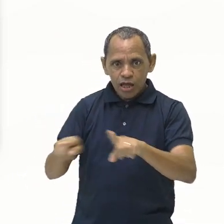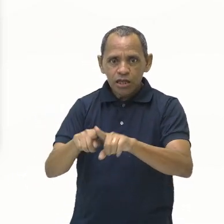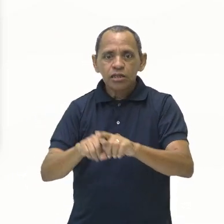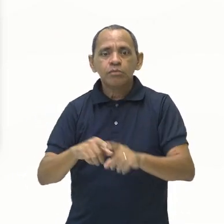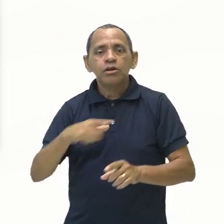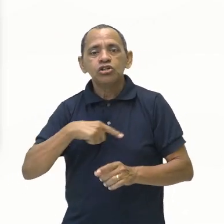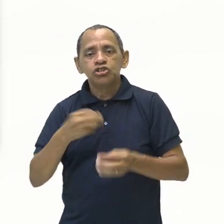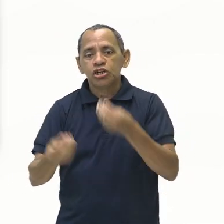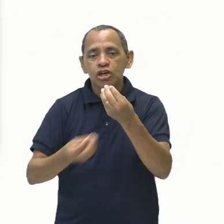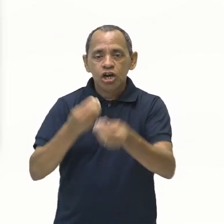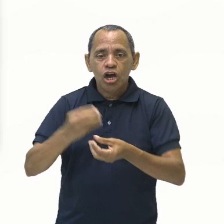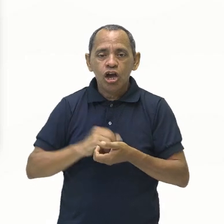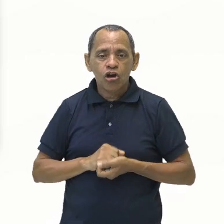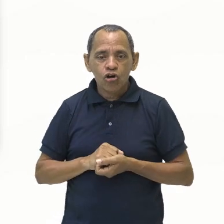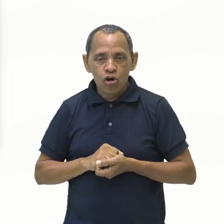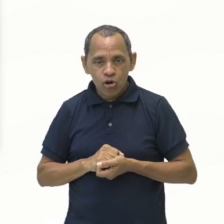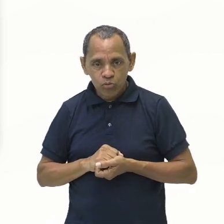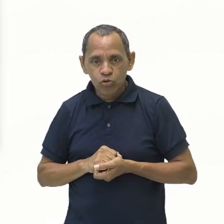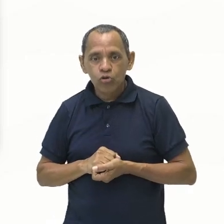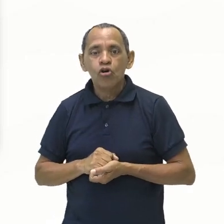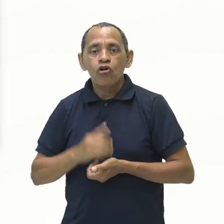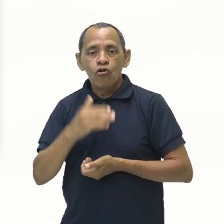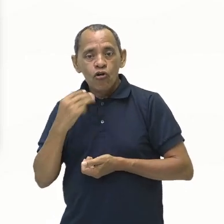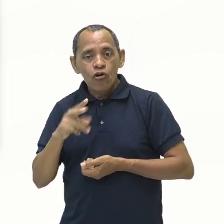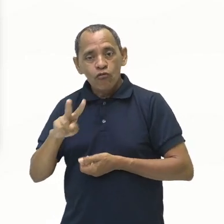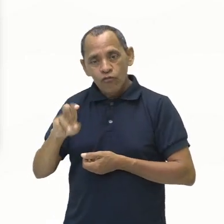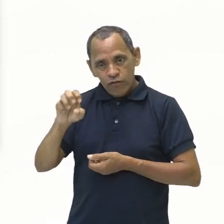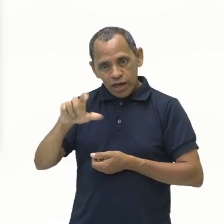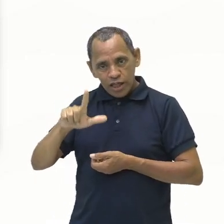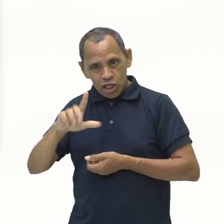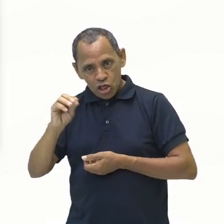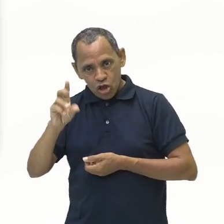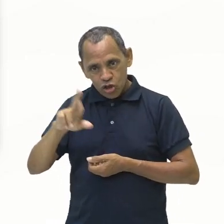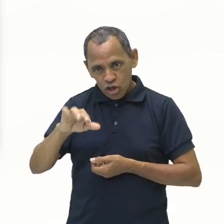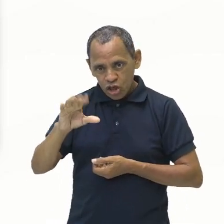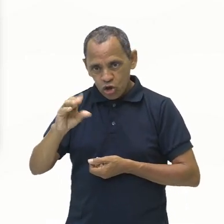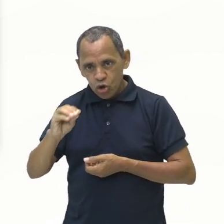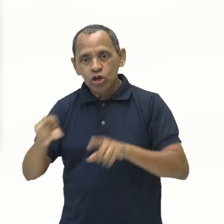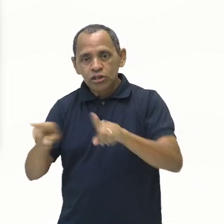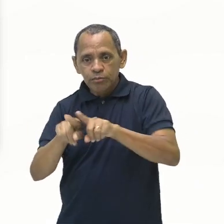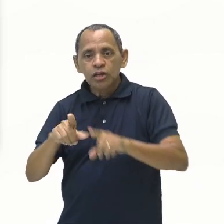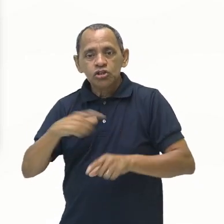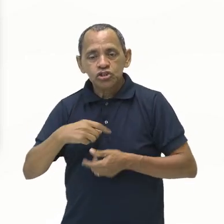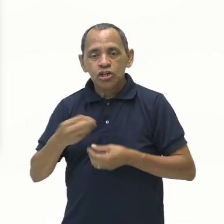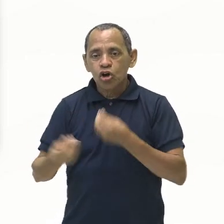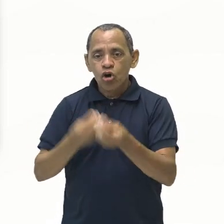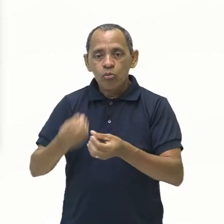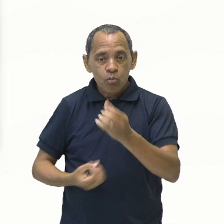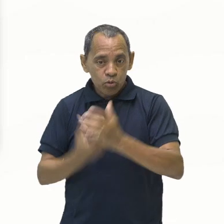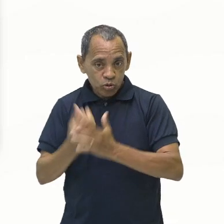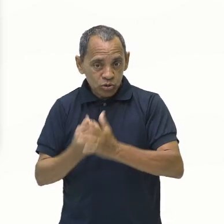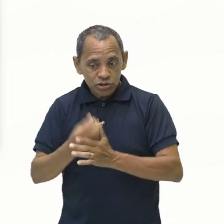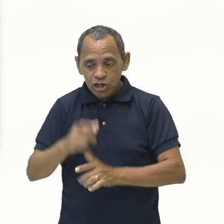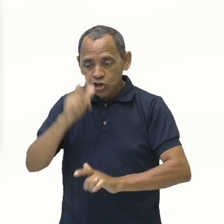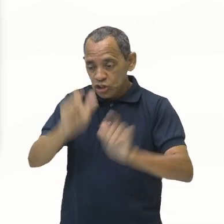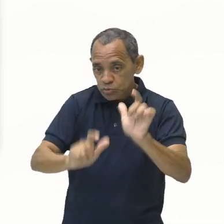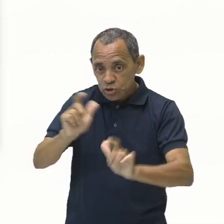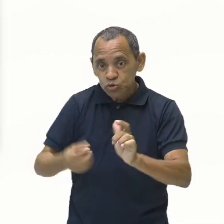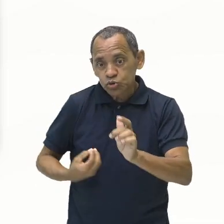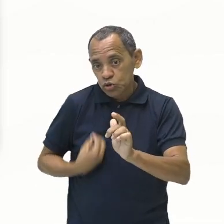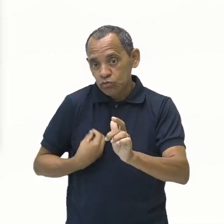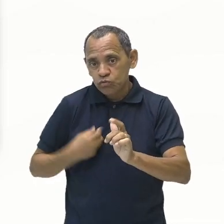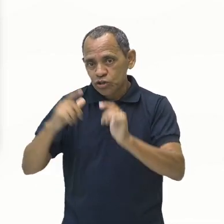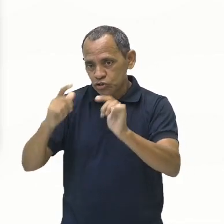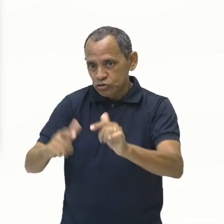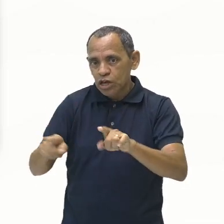dos escravizados não terem um tempo hábil para a sua produção, né, de roça, havia um espaço